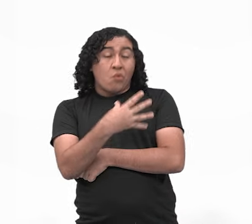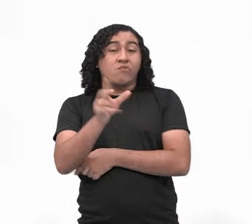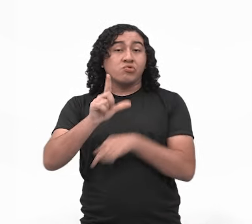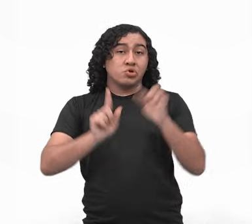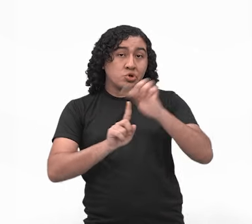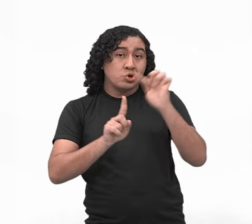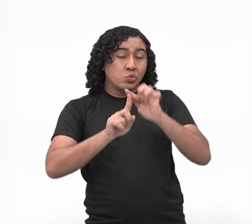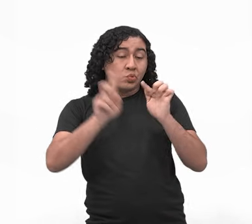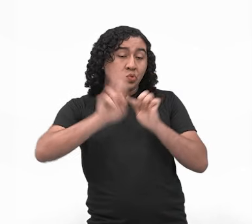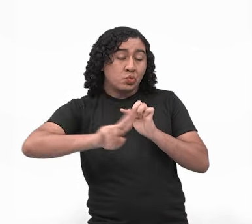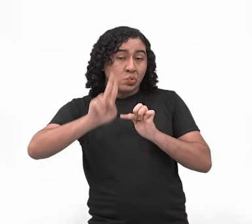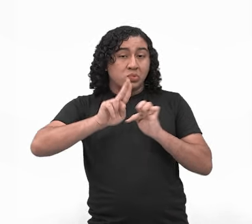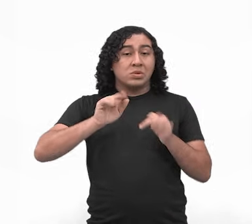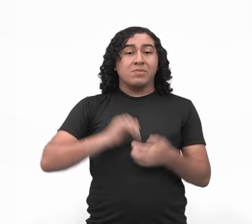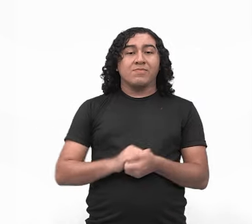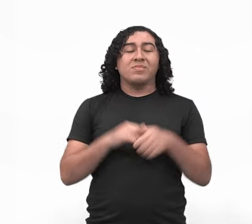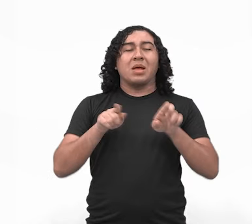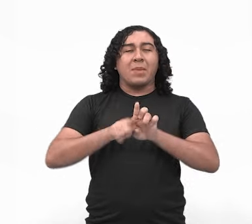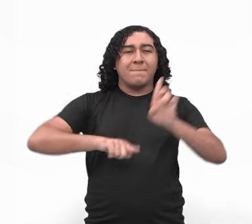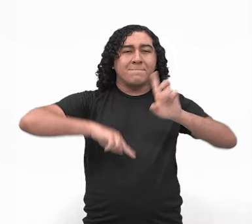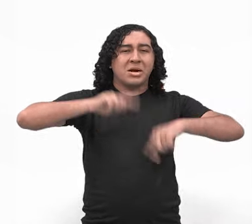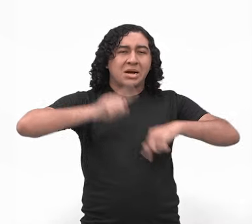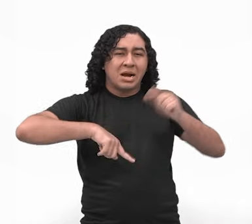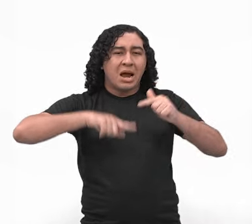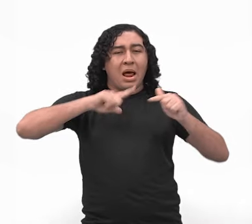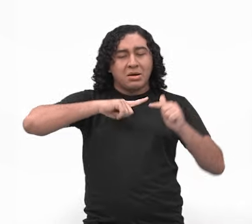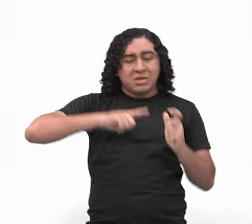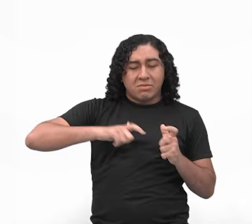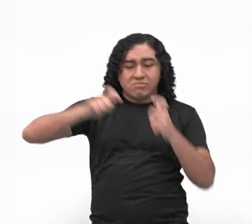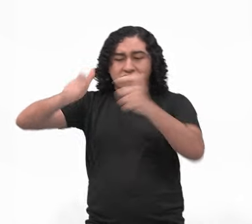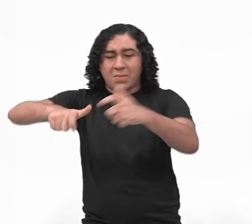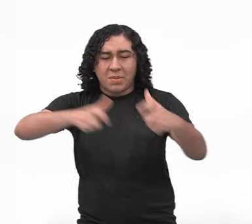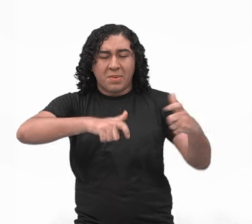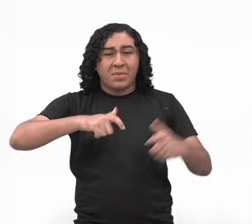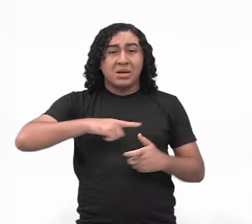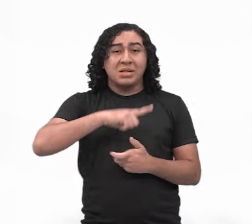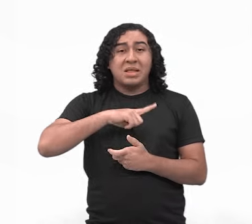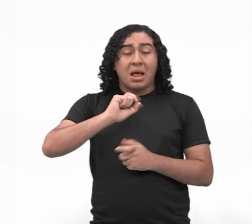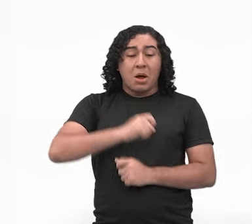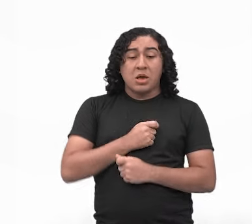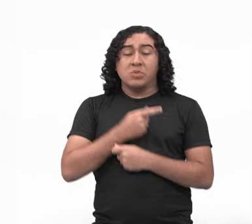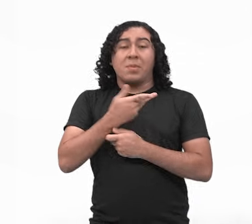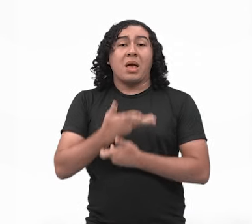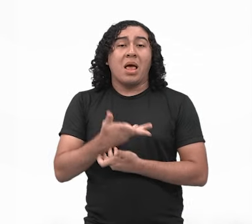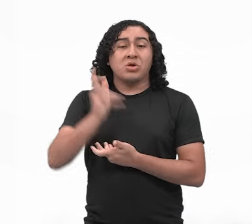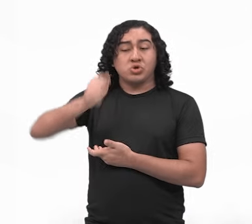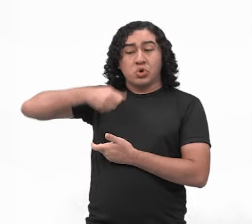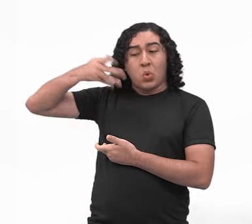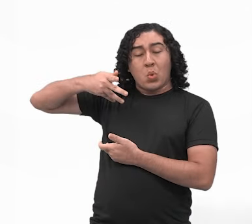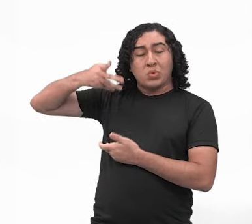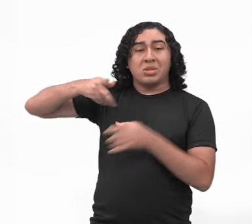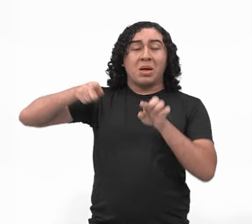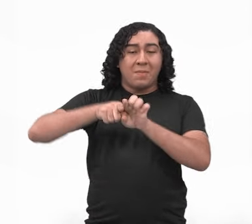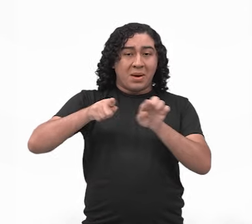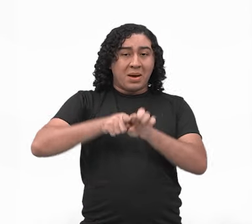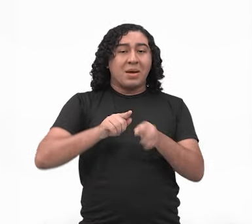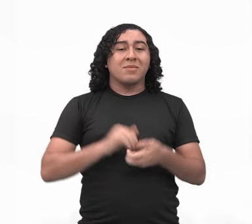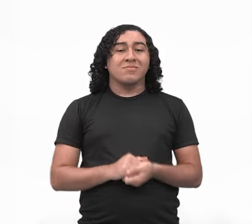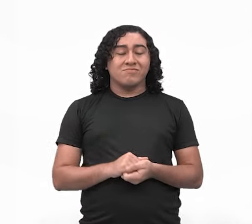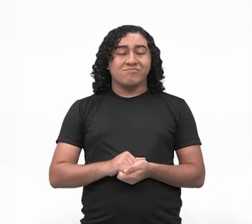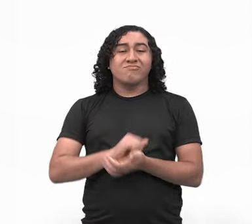também, materiais multimídias, instalações, performances, movimentos notáveis, pop art,